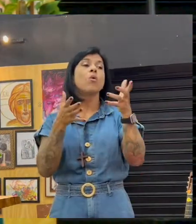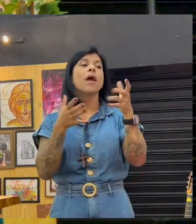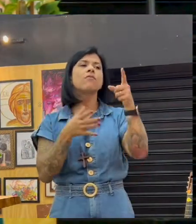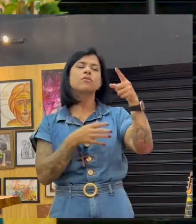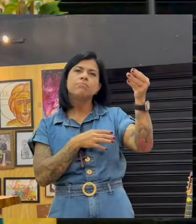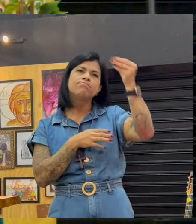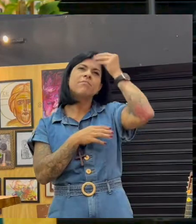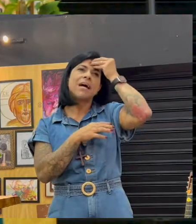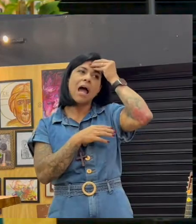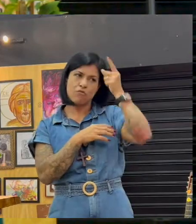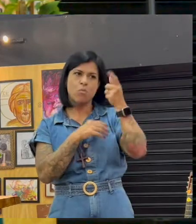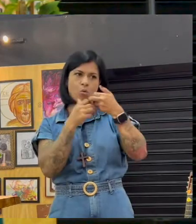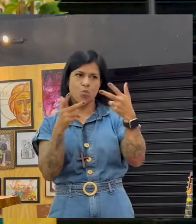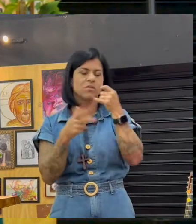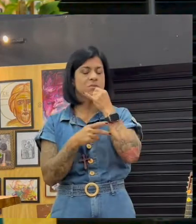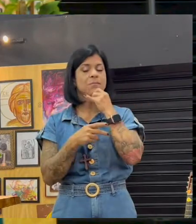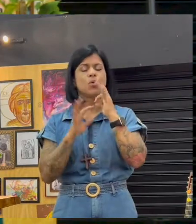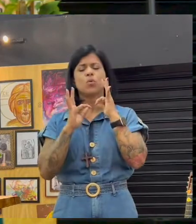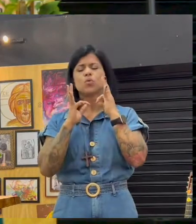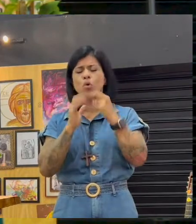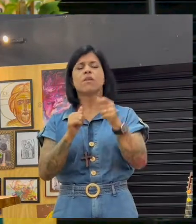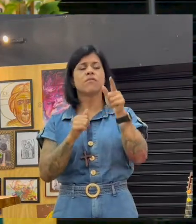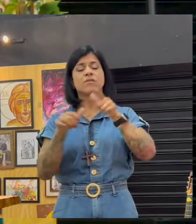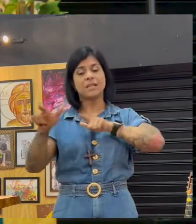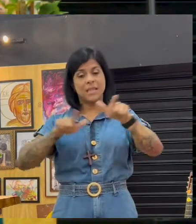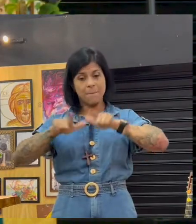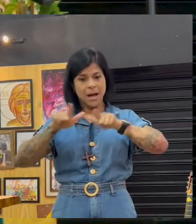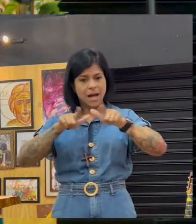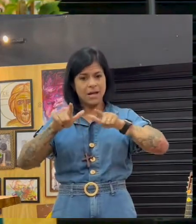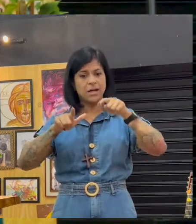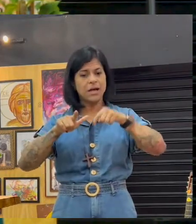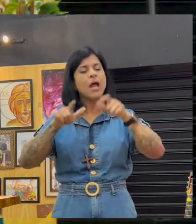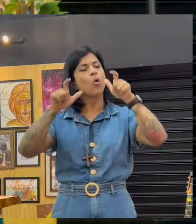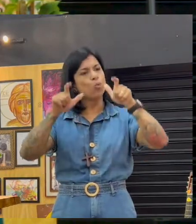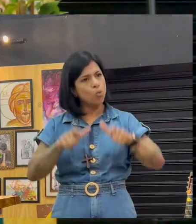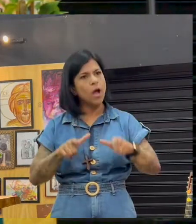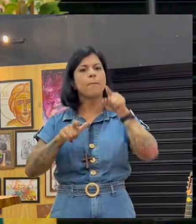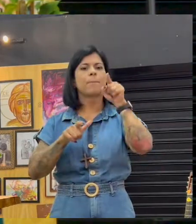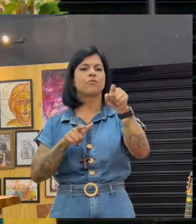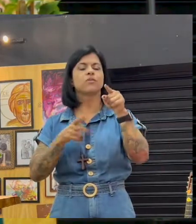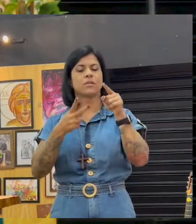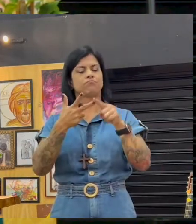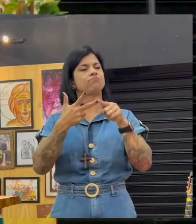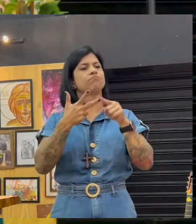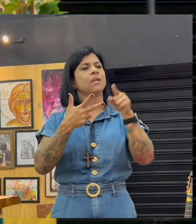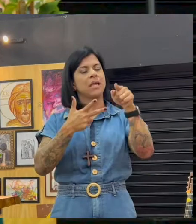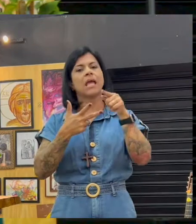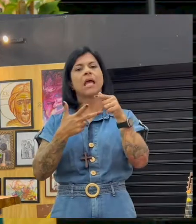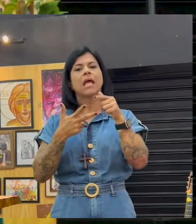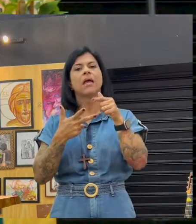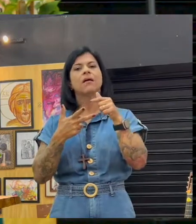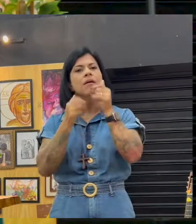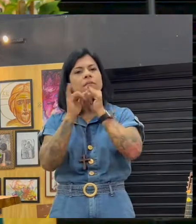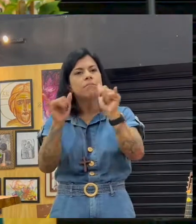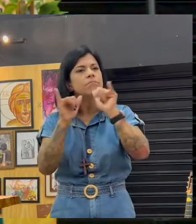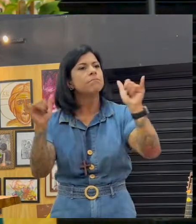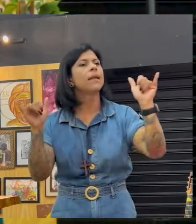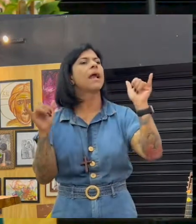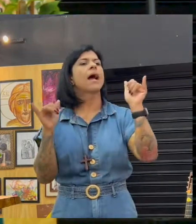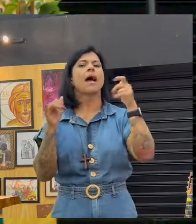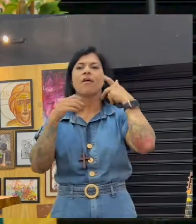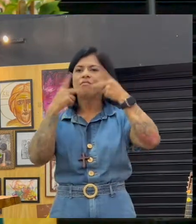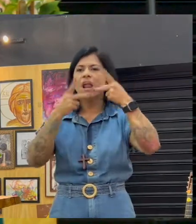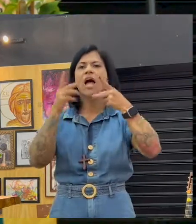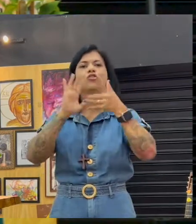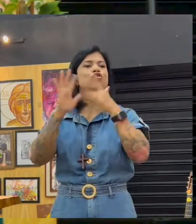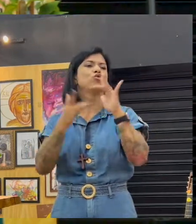coisa. Todo trabalho é um lugar de missão. Está aí uma bomba. Todo trabalho é